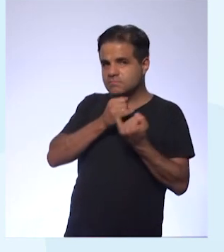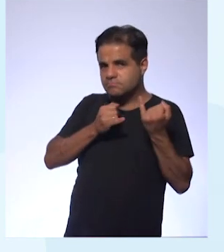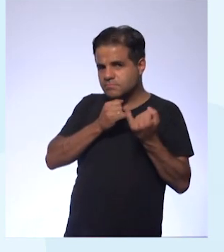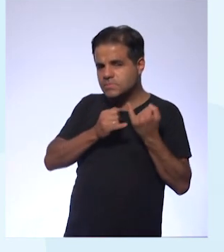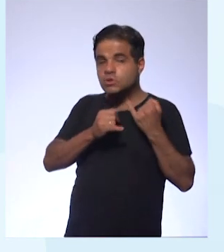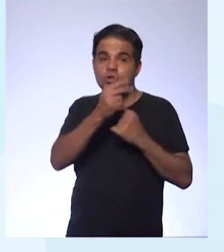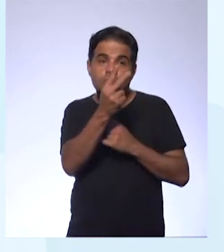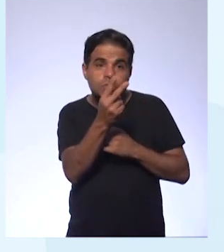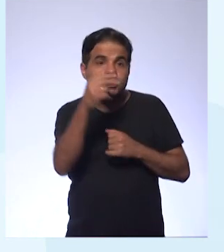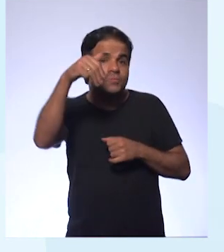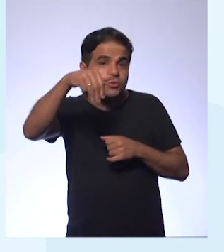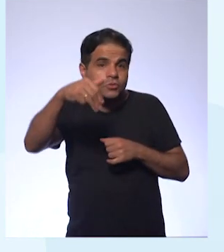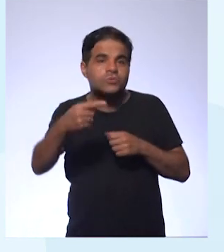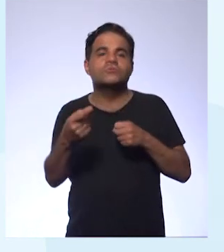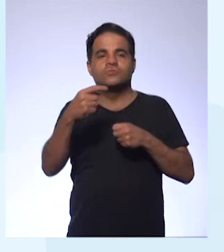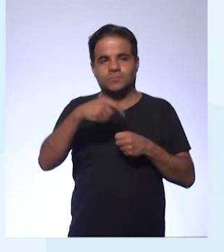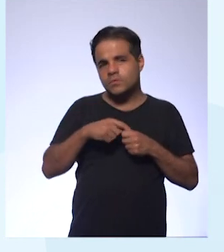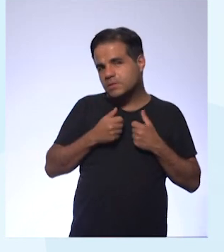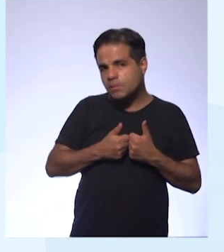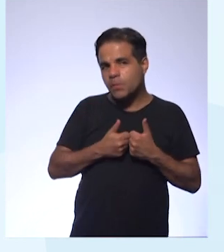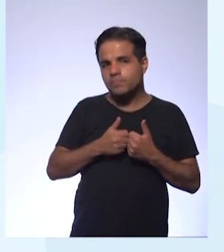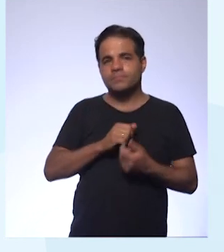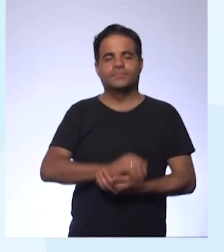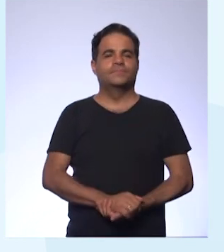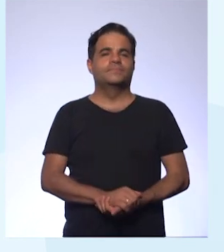em 2 minutos a gente volta.